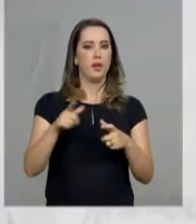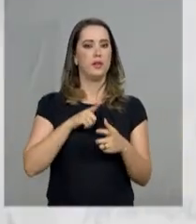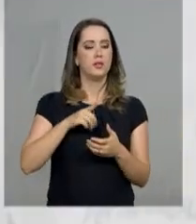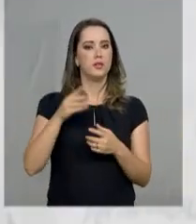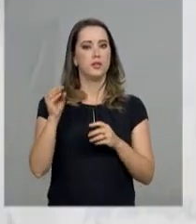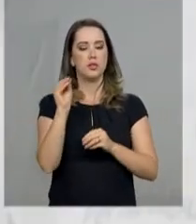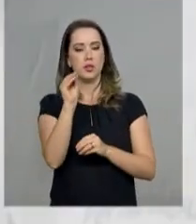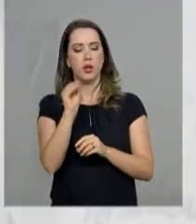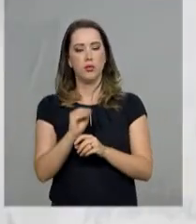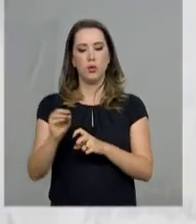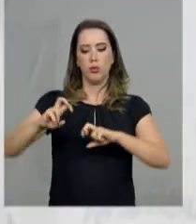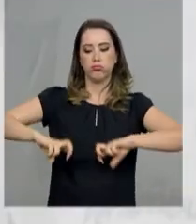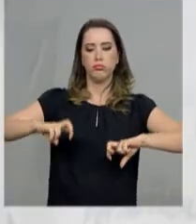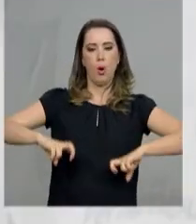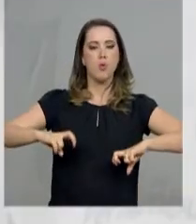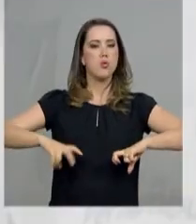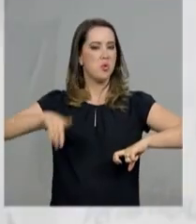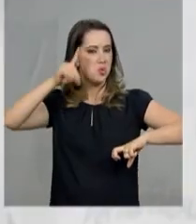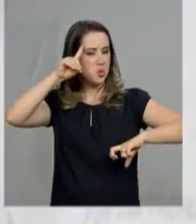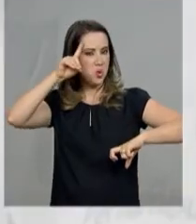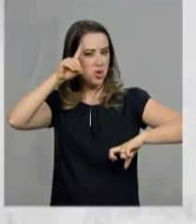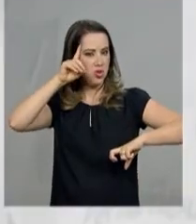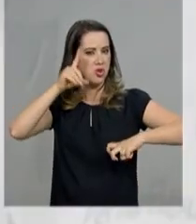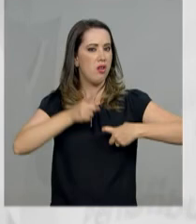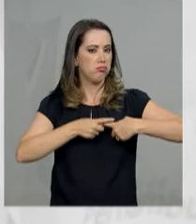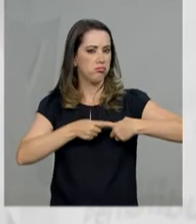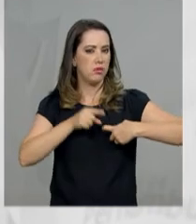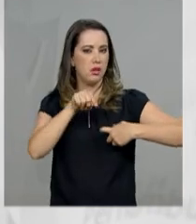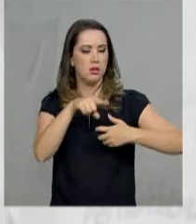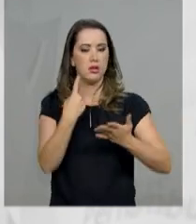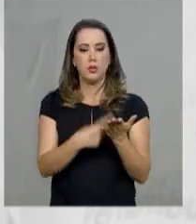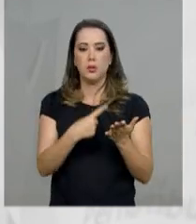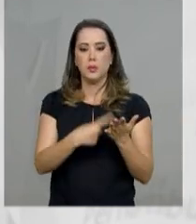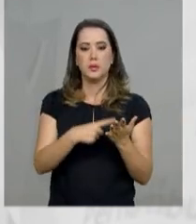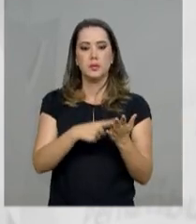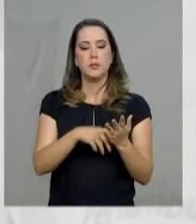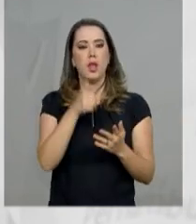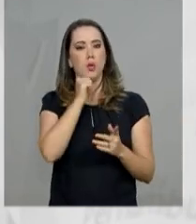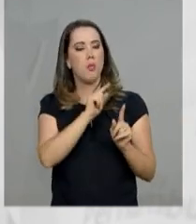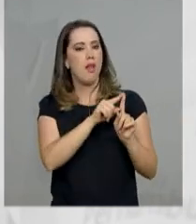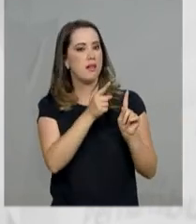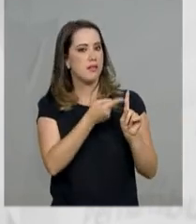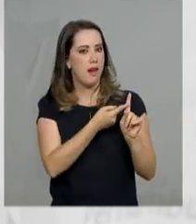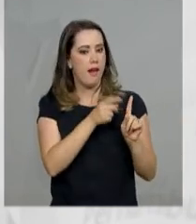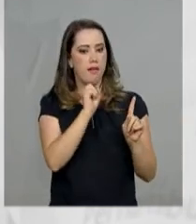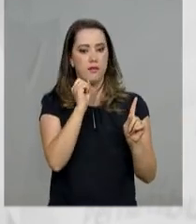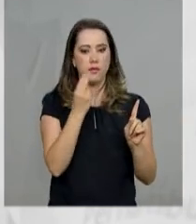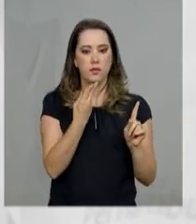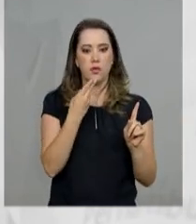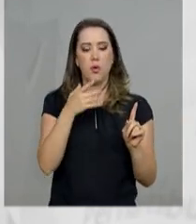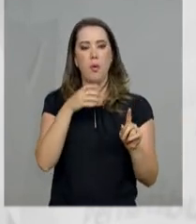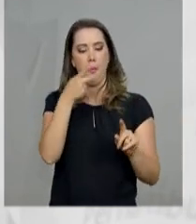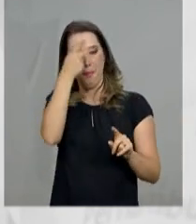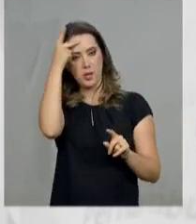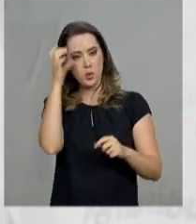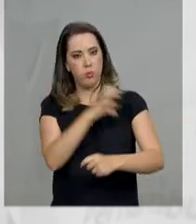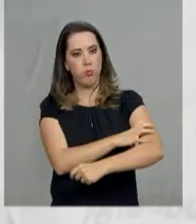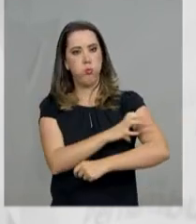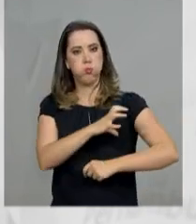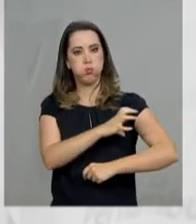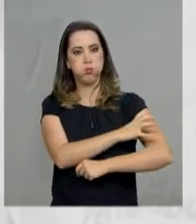consultas de rotina agendamentos atendimentos de pré natal acompanhamento de hipertensos e diabéticos